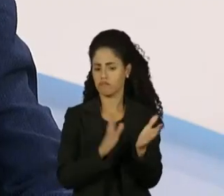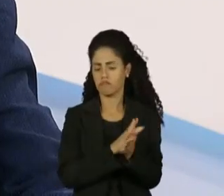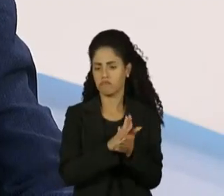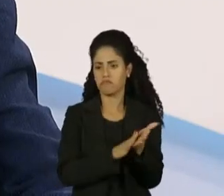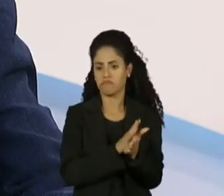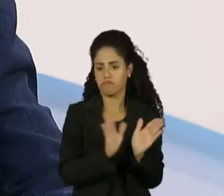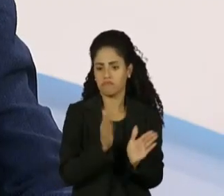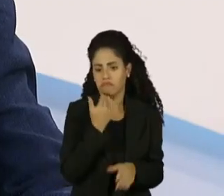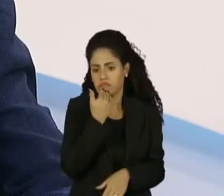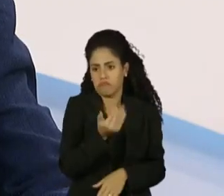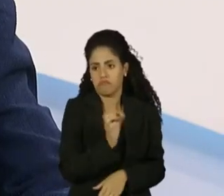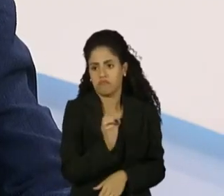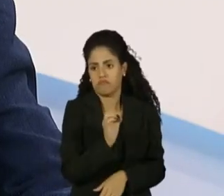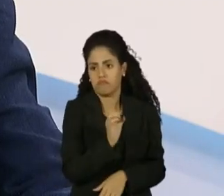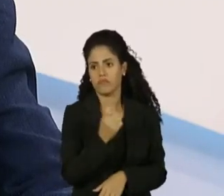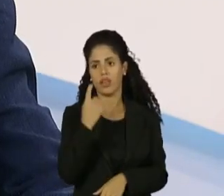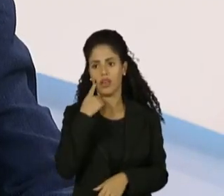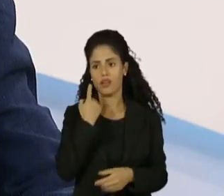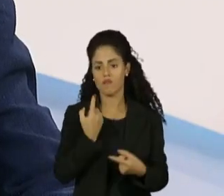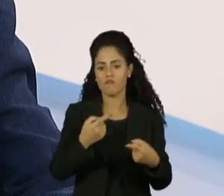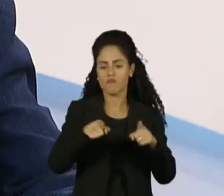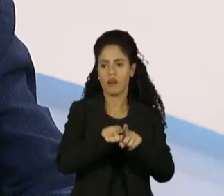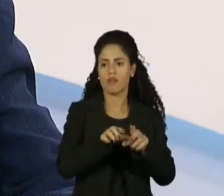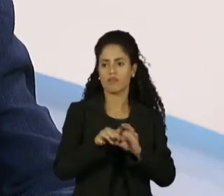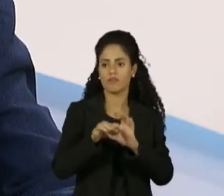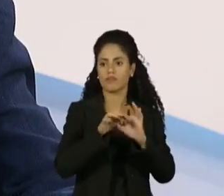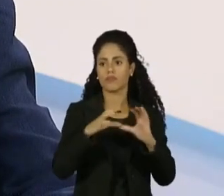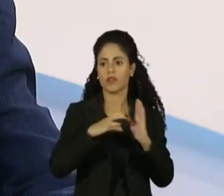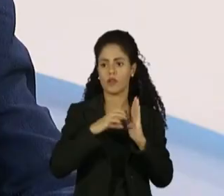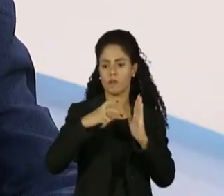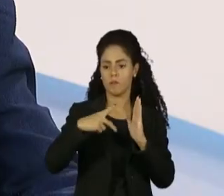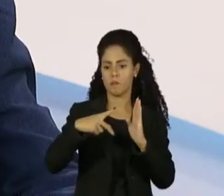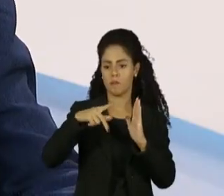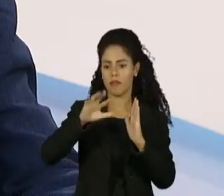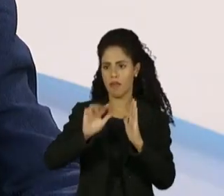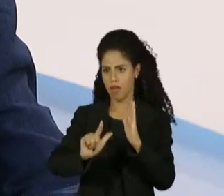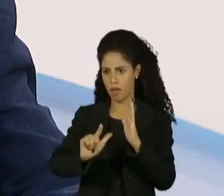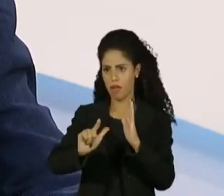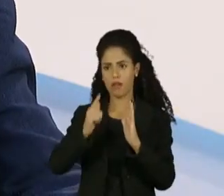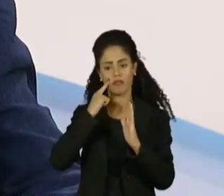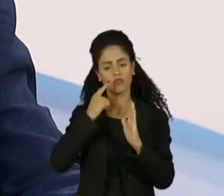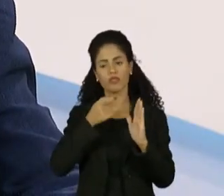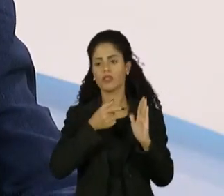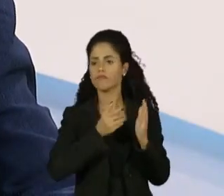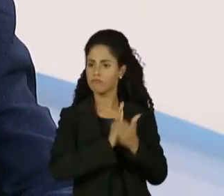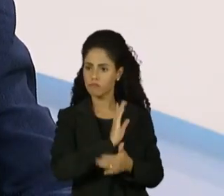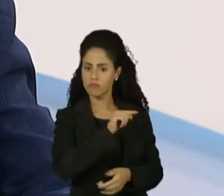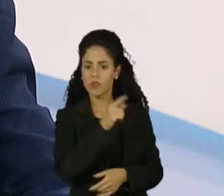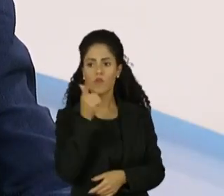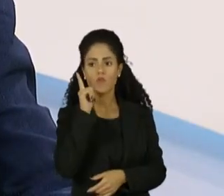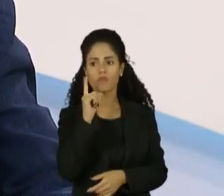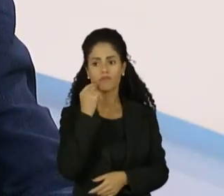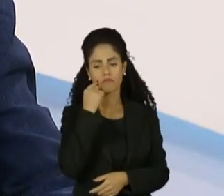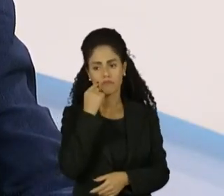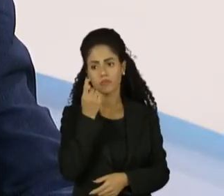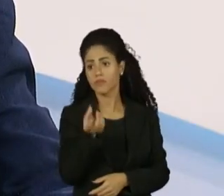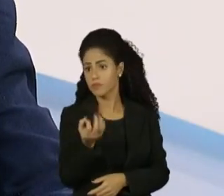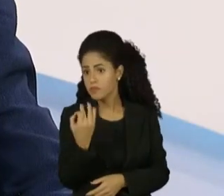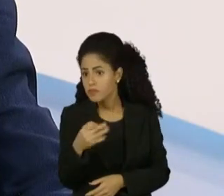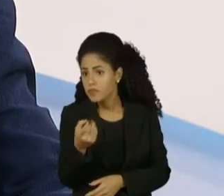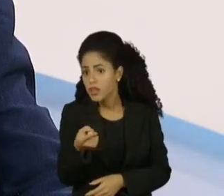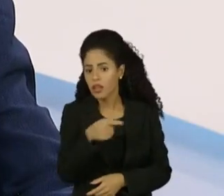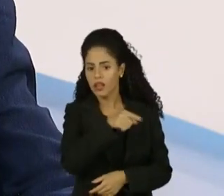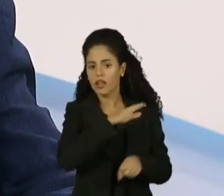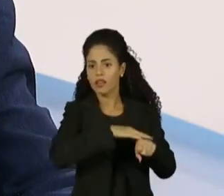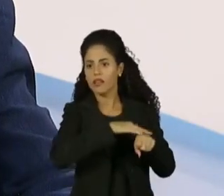Tá? Eu me filiei ao Partido do Liberal no dia em que ele se filiou. Né? Até como uma demonstração de que o